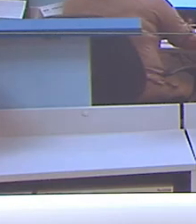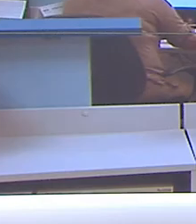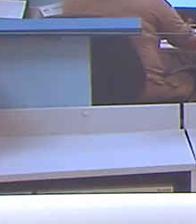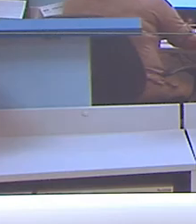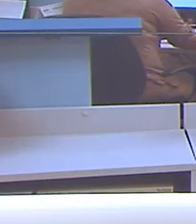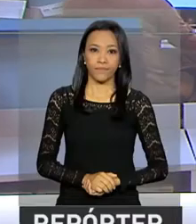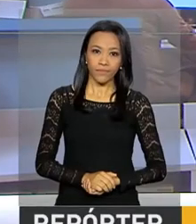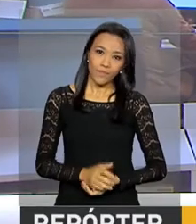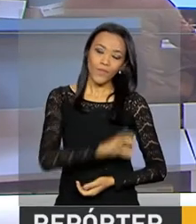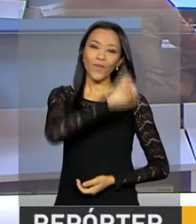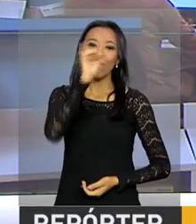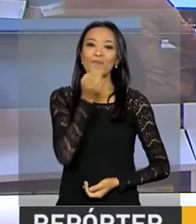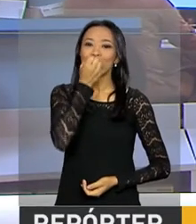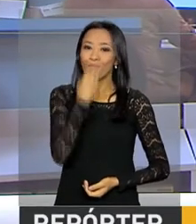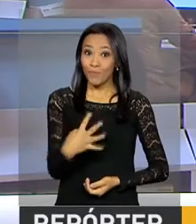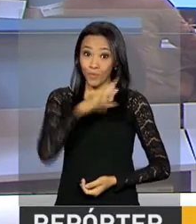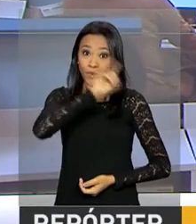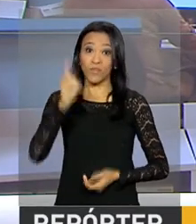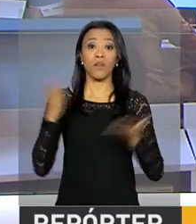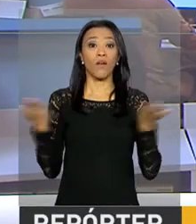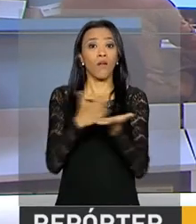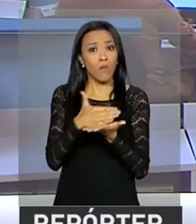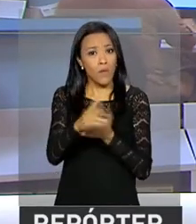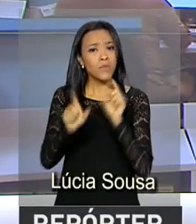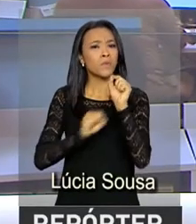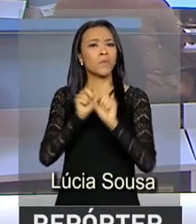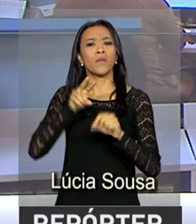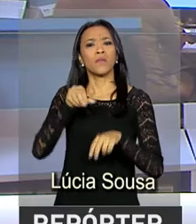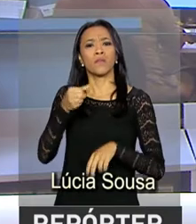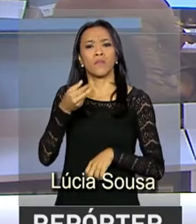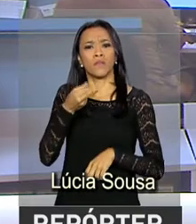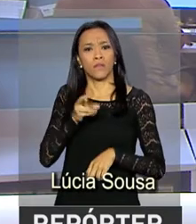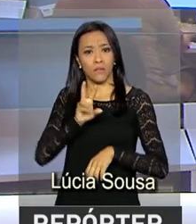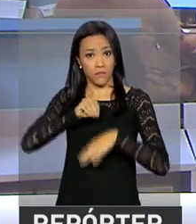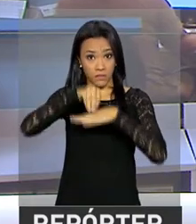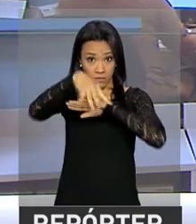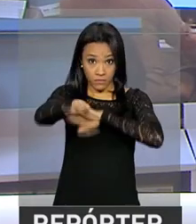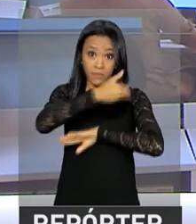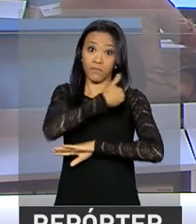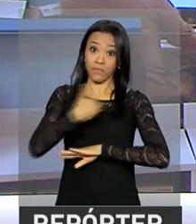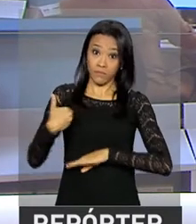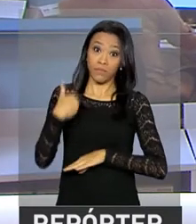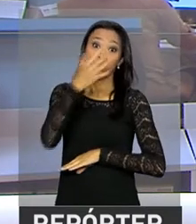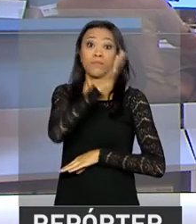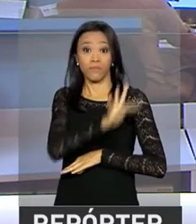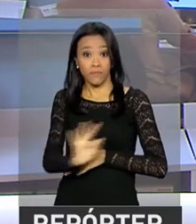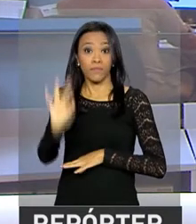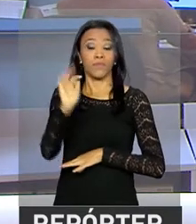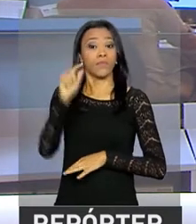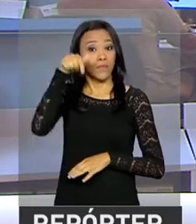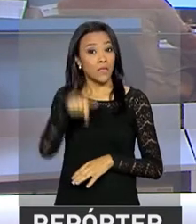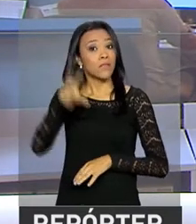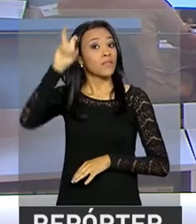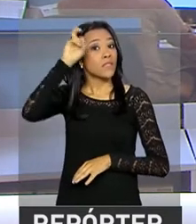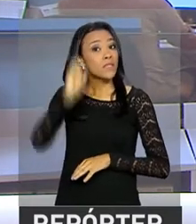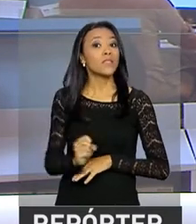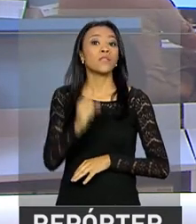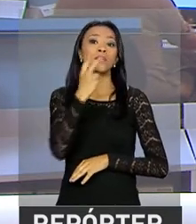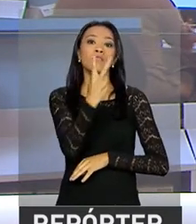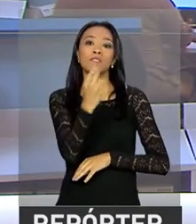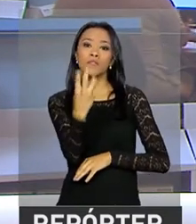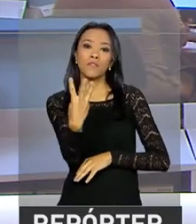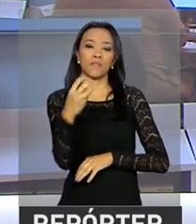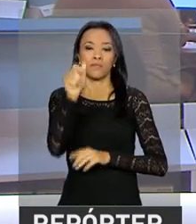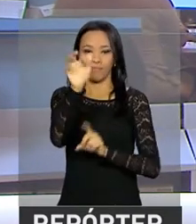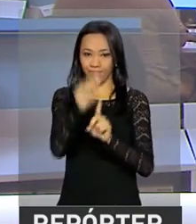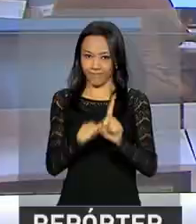olá bom dia pra você começa agora o repórter nbr com as notícias do governo federal desta quinta-feira 23